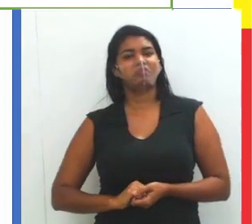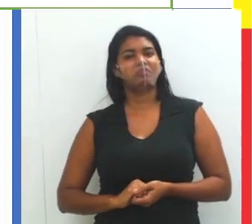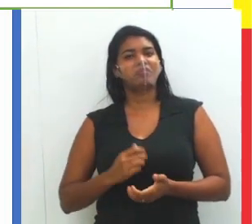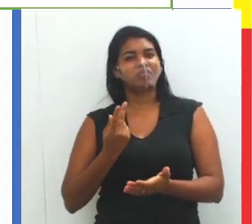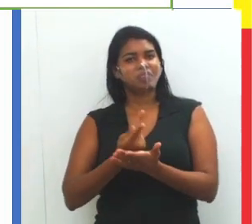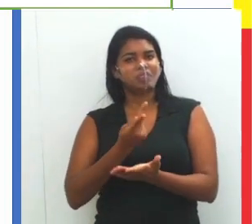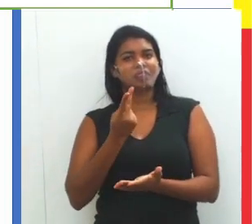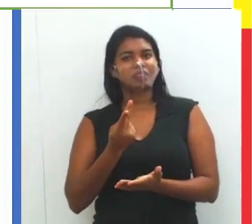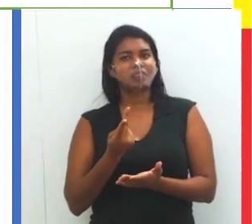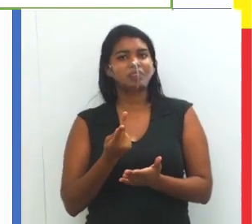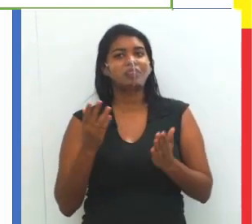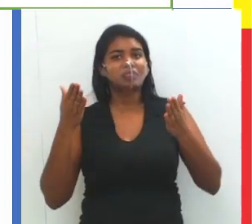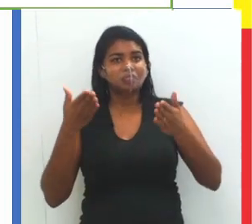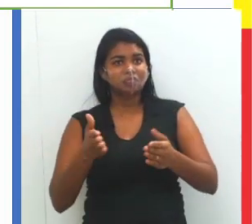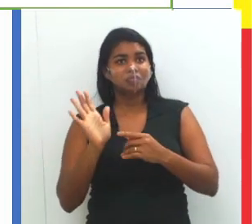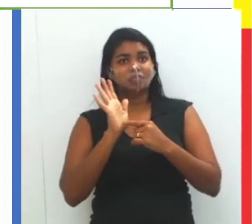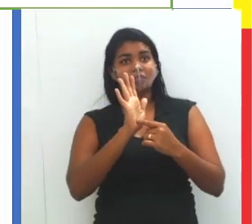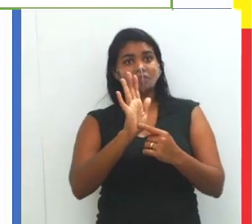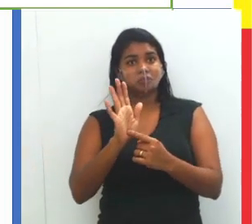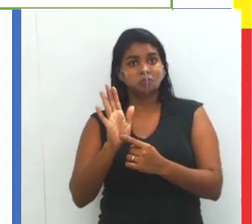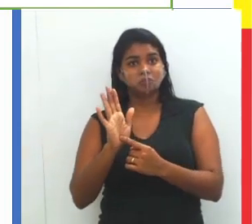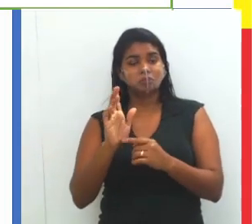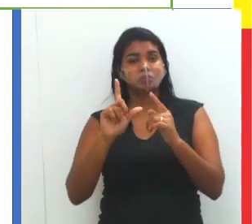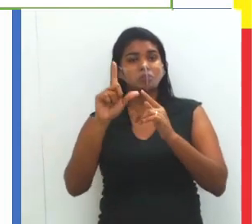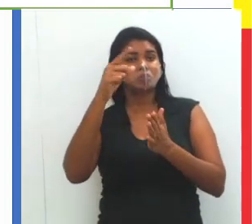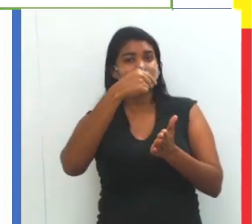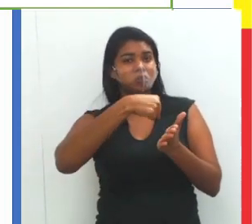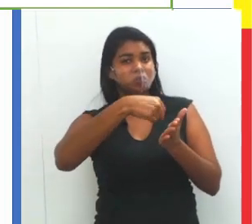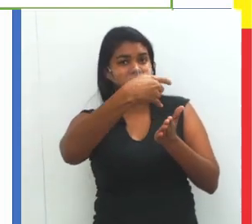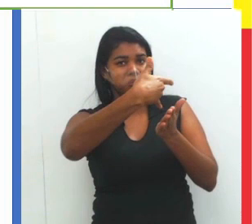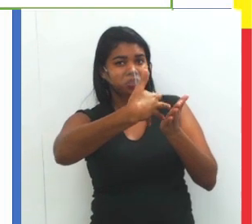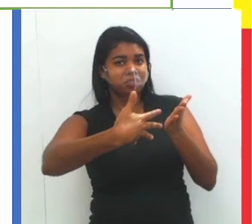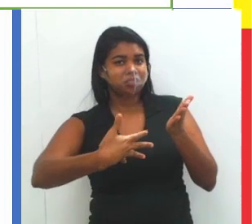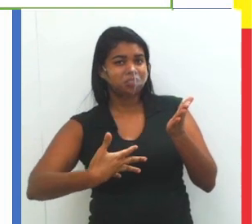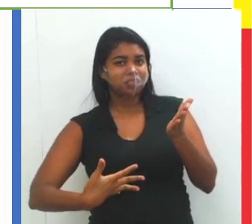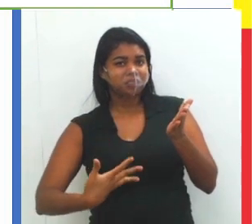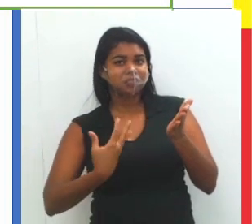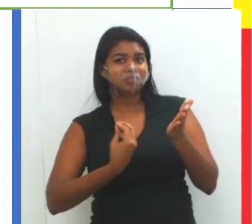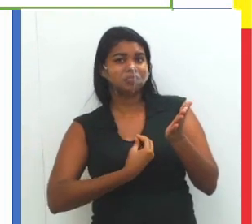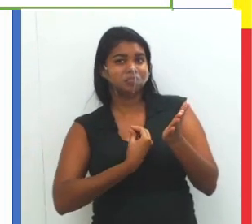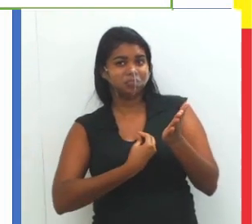da época, retratando em suas letras os costumes do